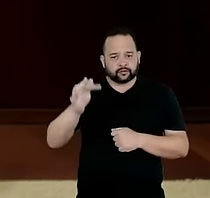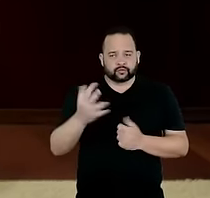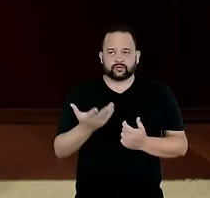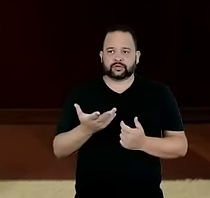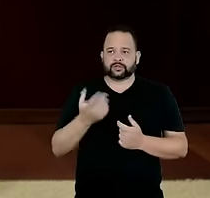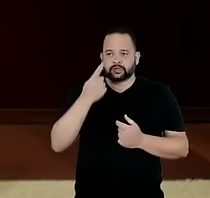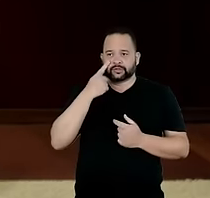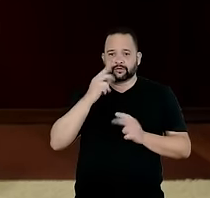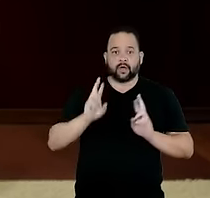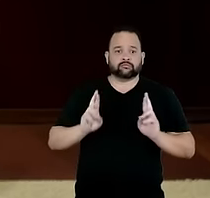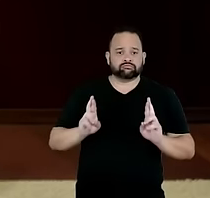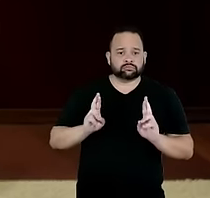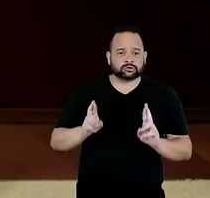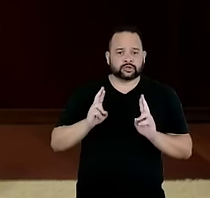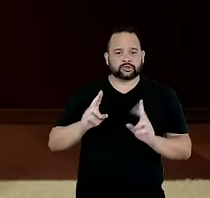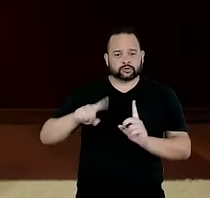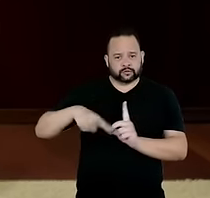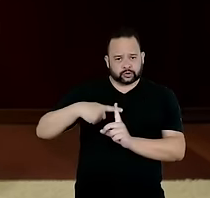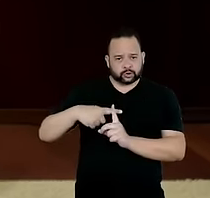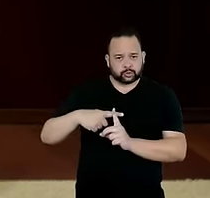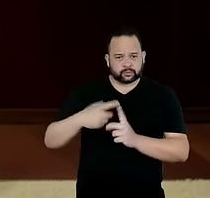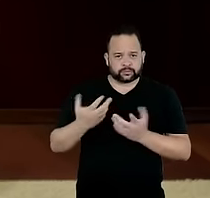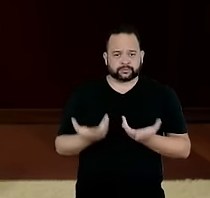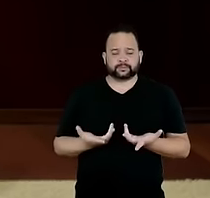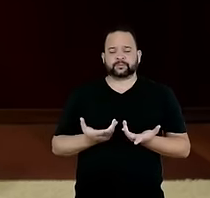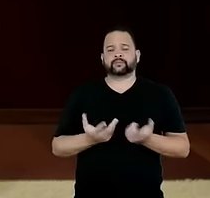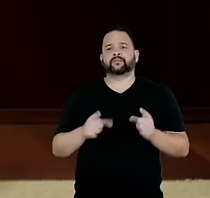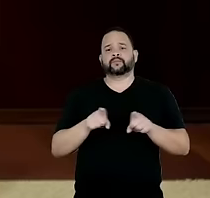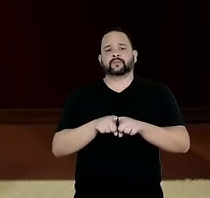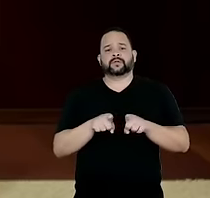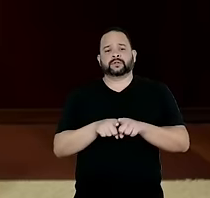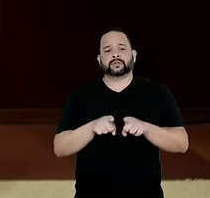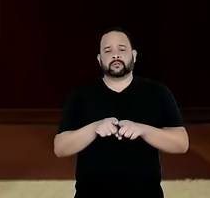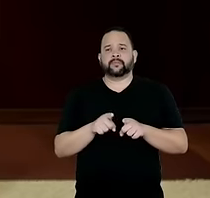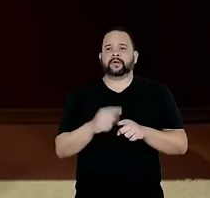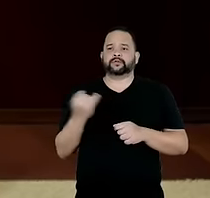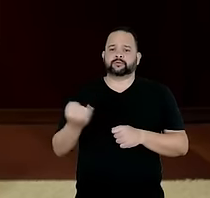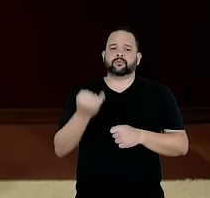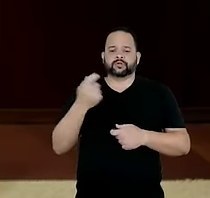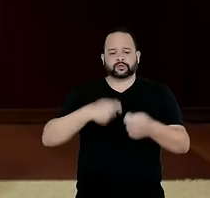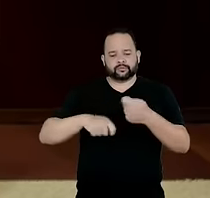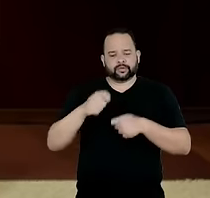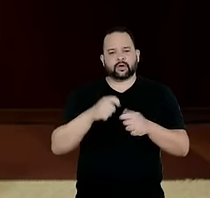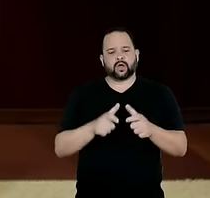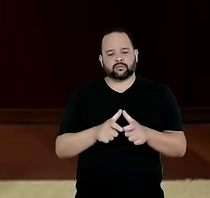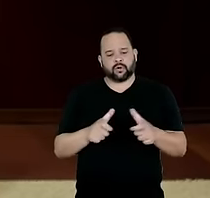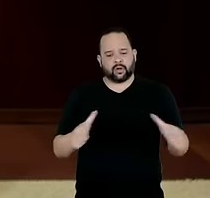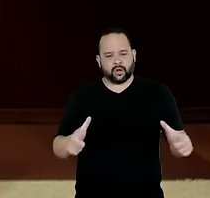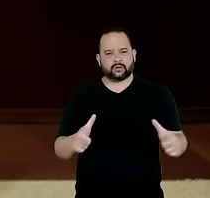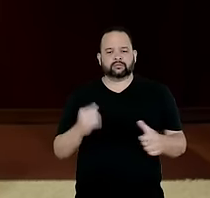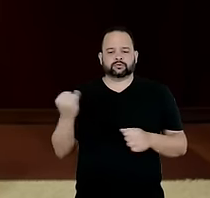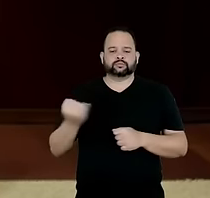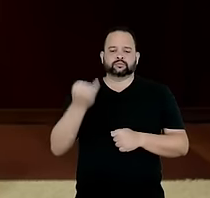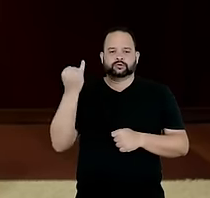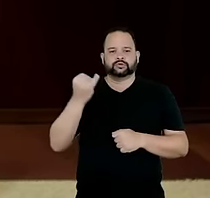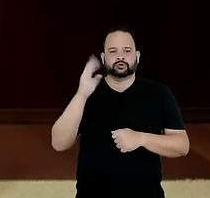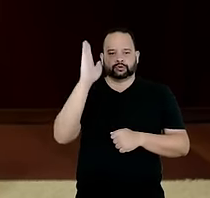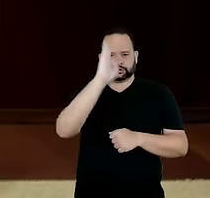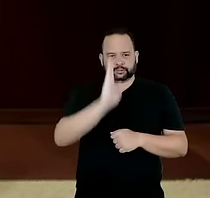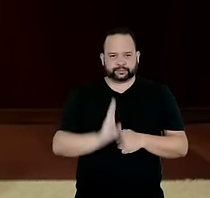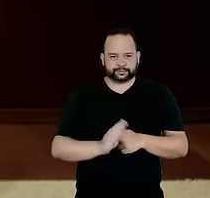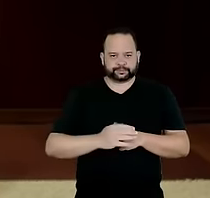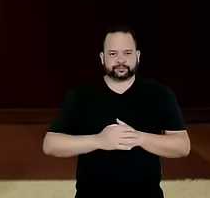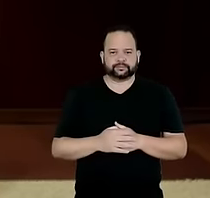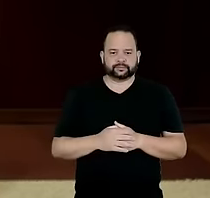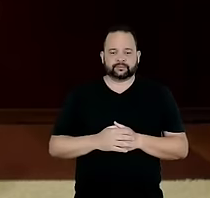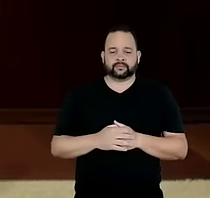lá na frente eh é um processo saudável e importante pro Brasil e até da onde vem um pouco do otimismo